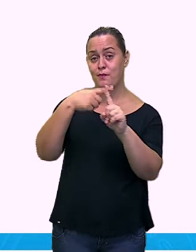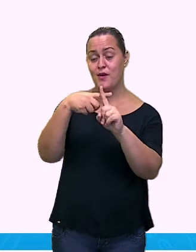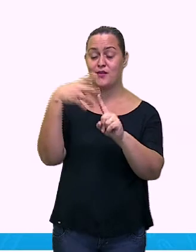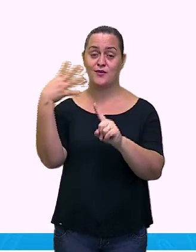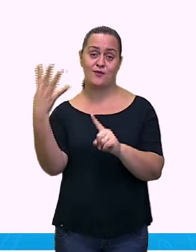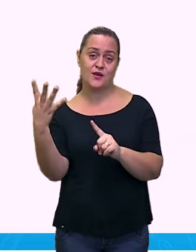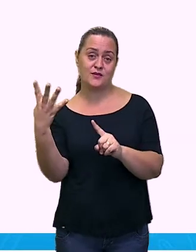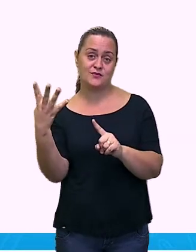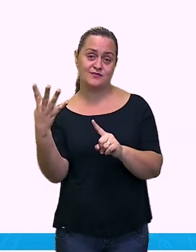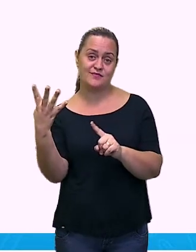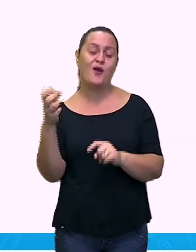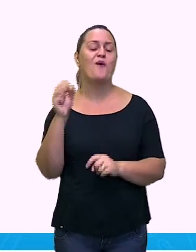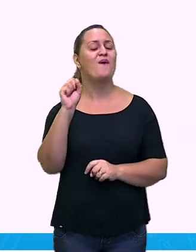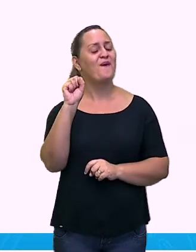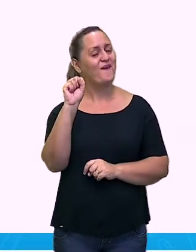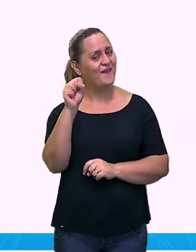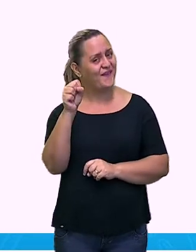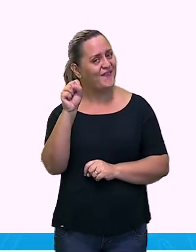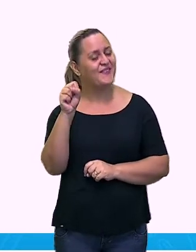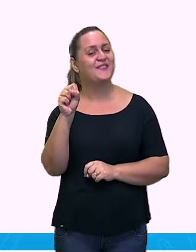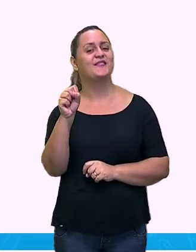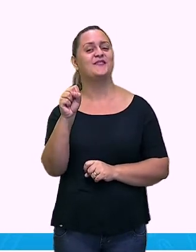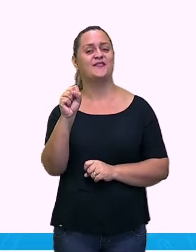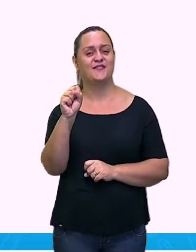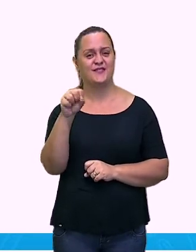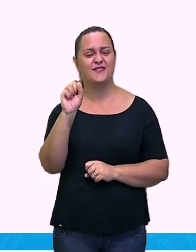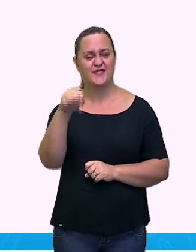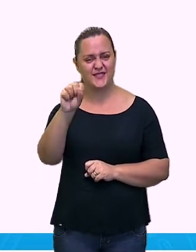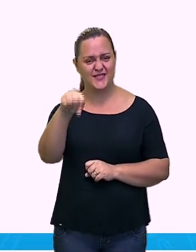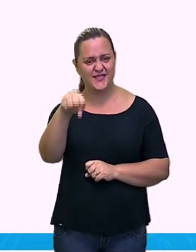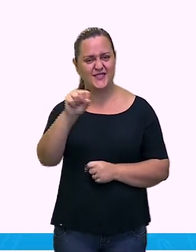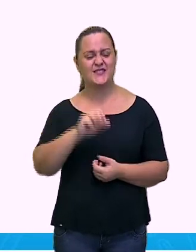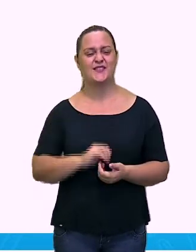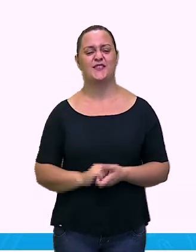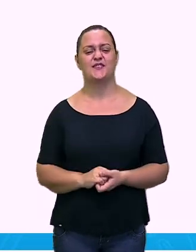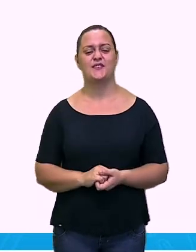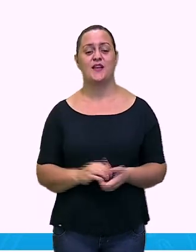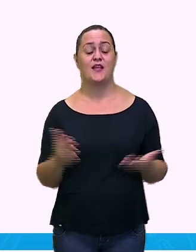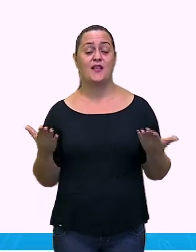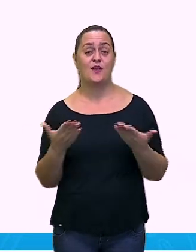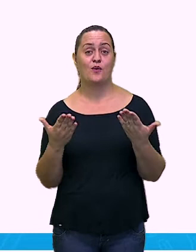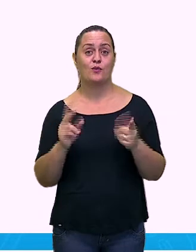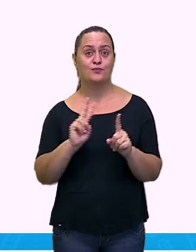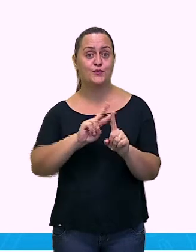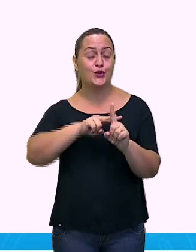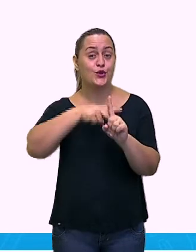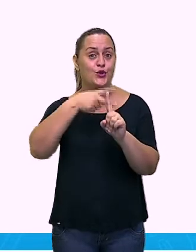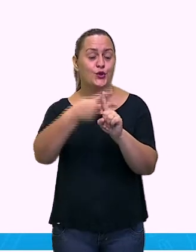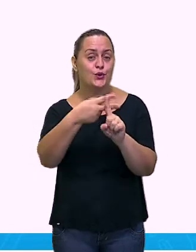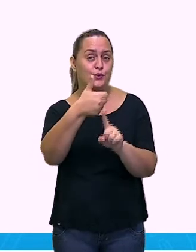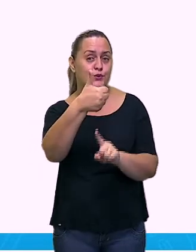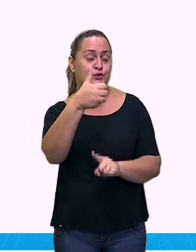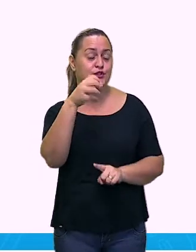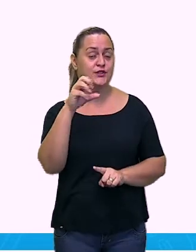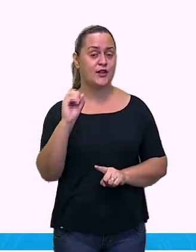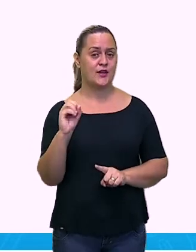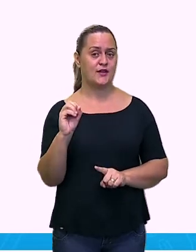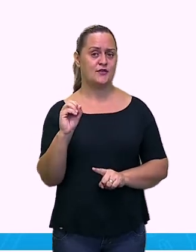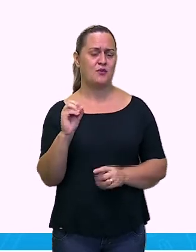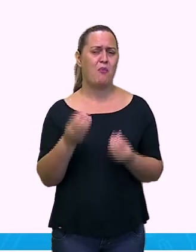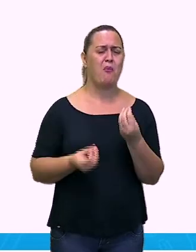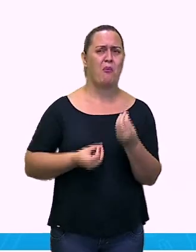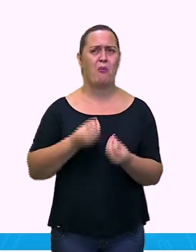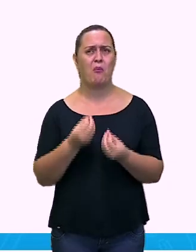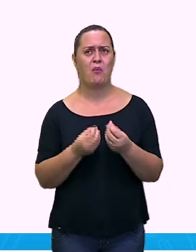48 isso aí agora o dobro de 10 como é que eu faço o